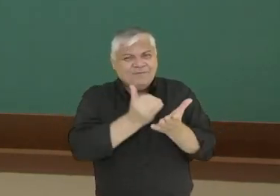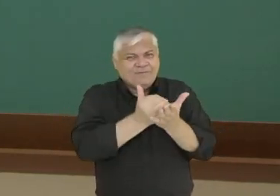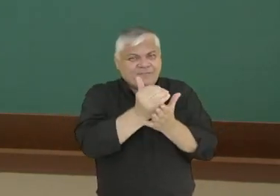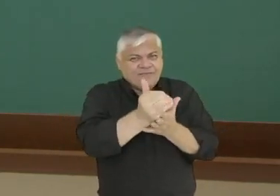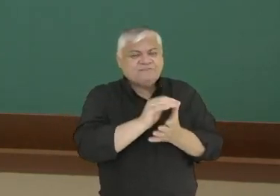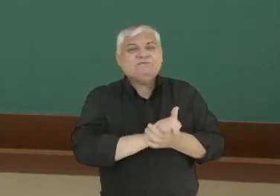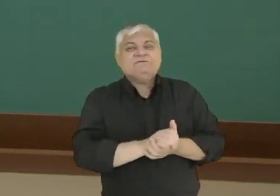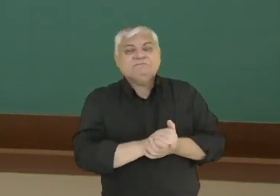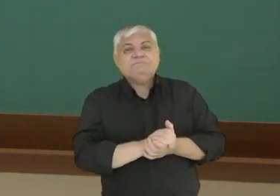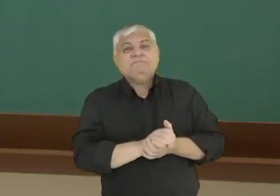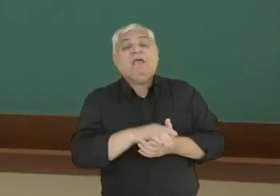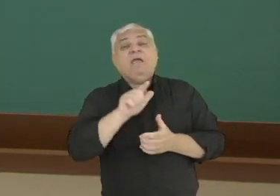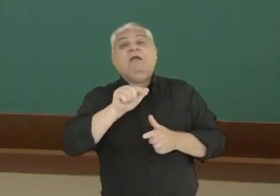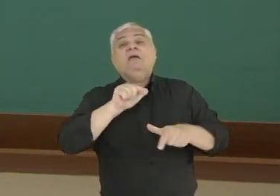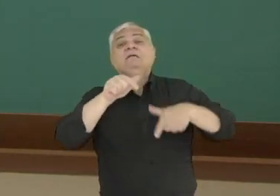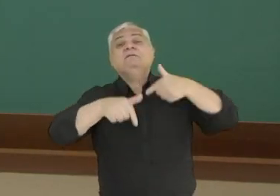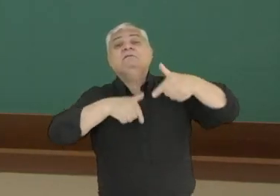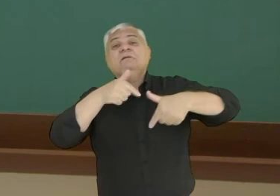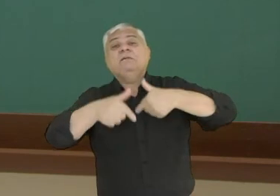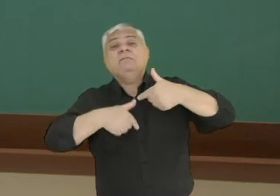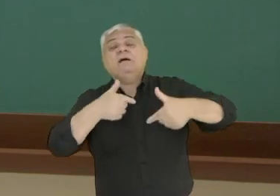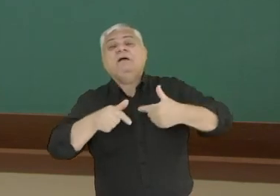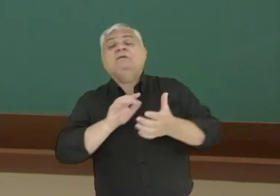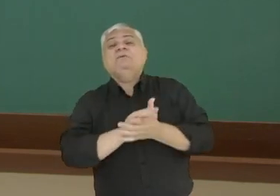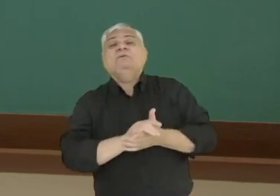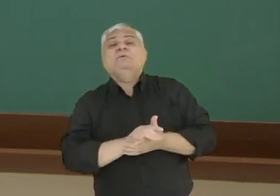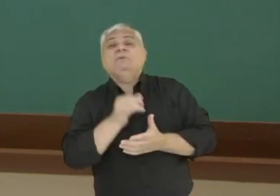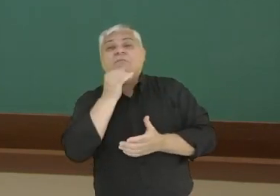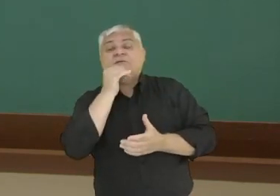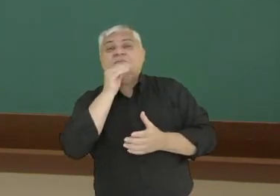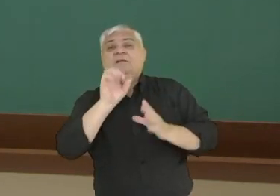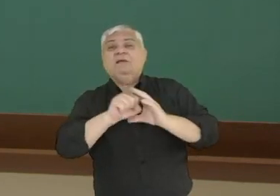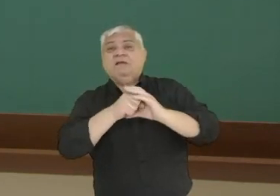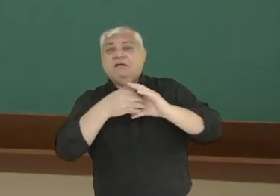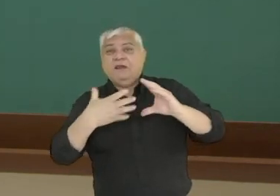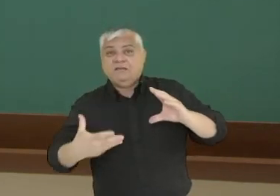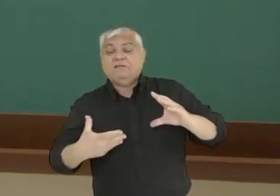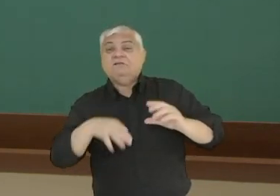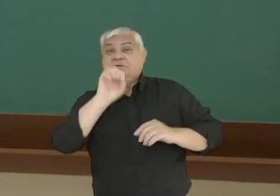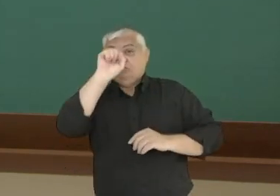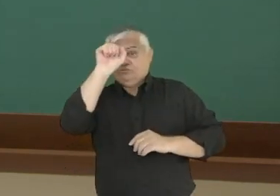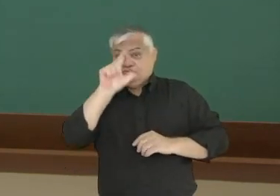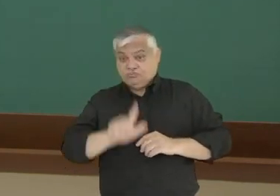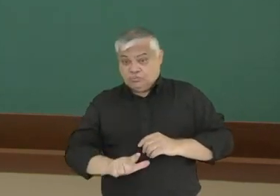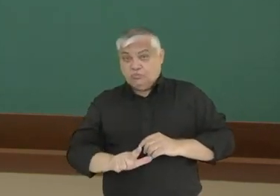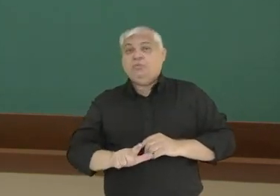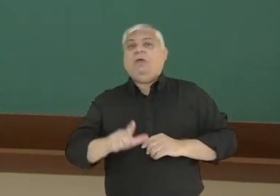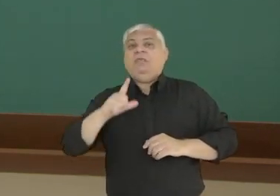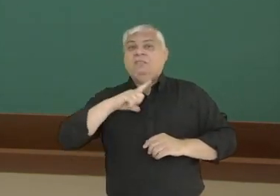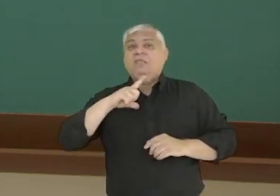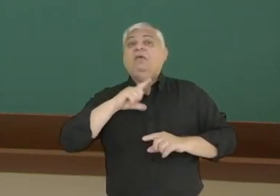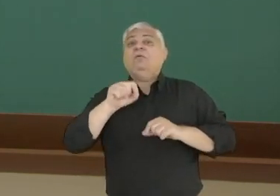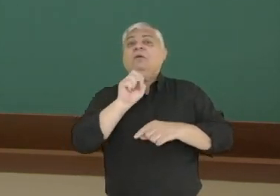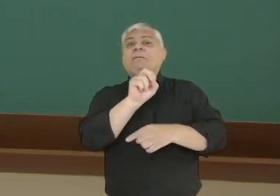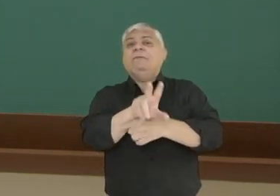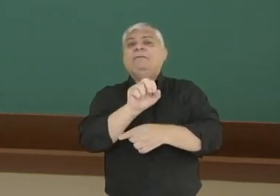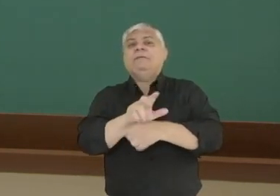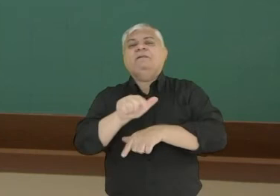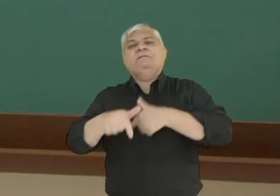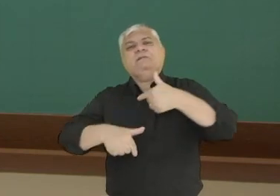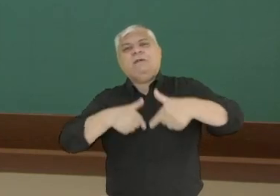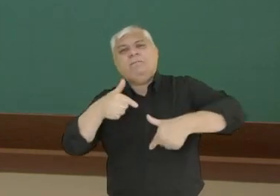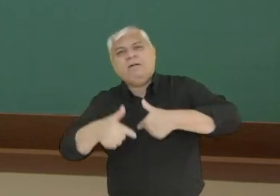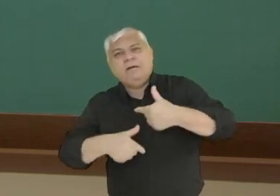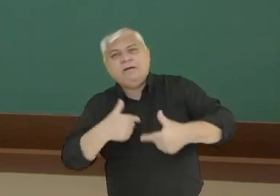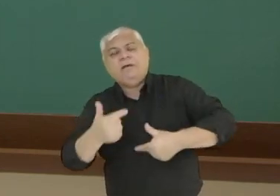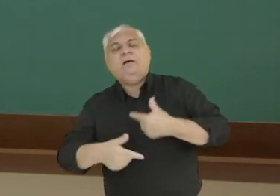reflexão atividade agropecuária um ar uma característica da região Sul que gera emprego que